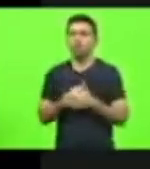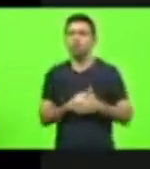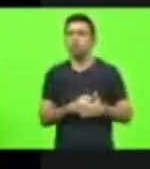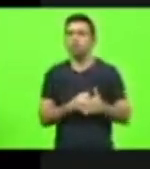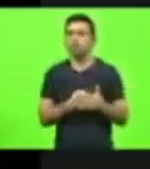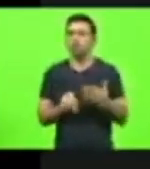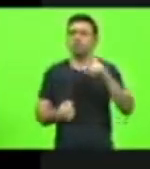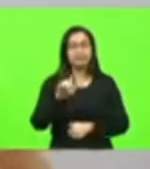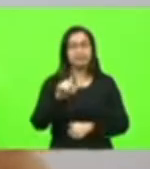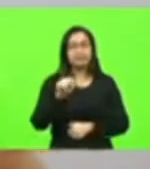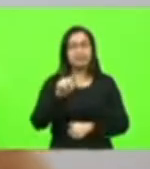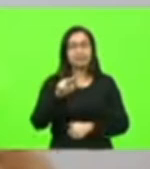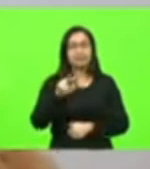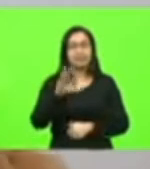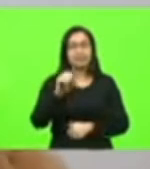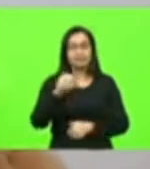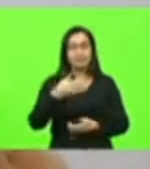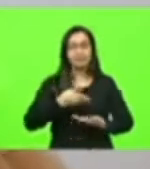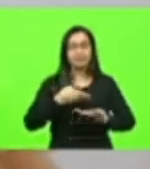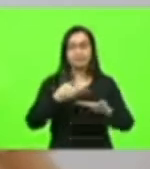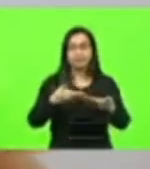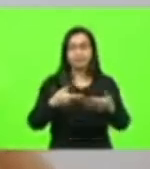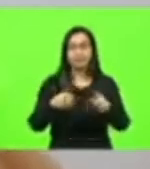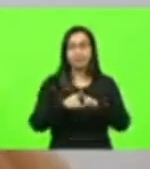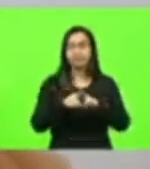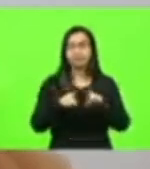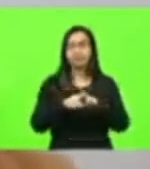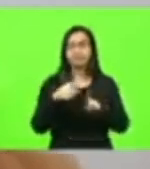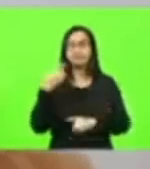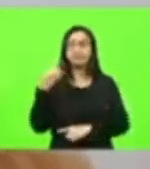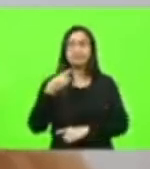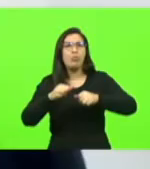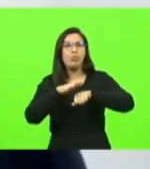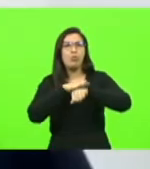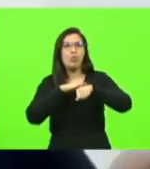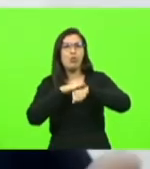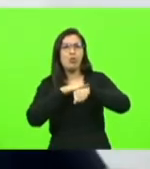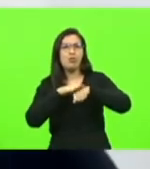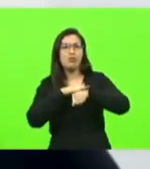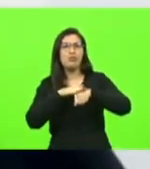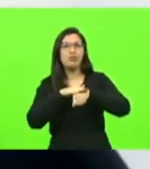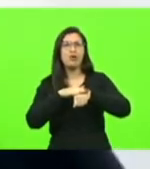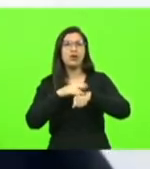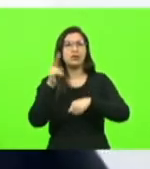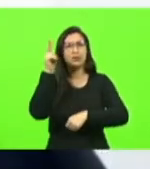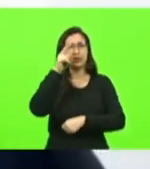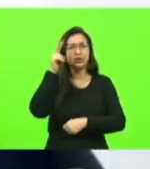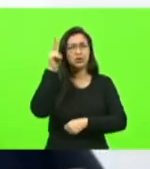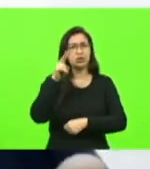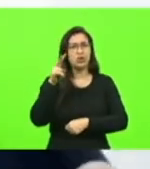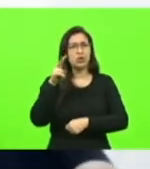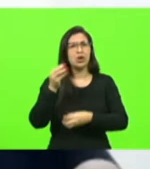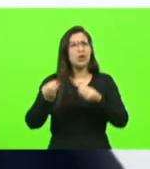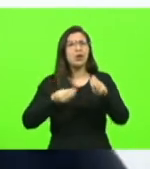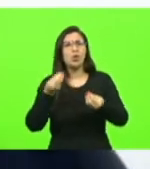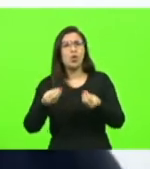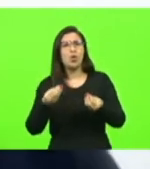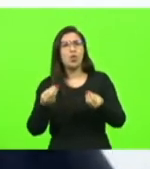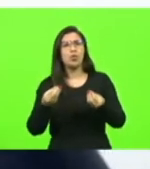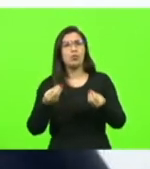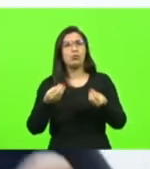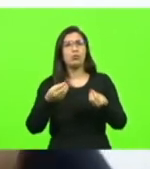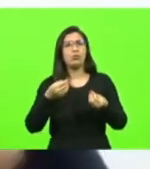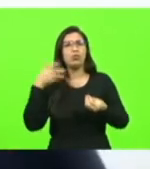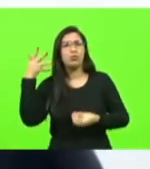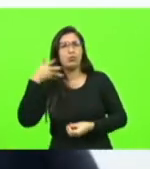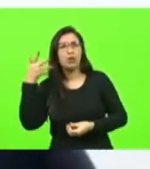para que as crianças se identifiquem e sintam orgulho de suas origens. Esta abordagem, ela precisa